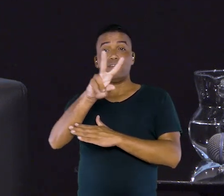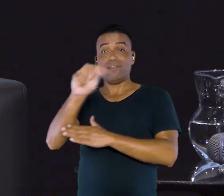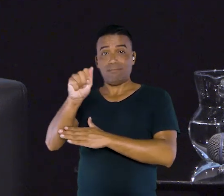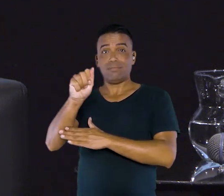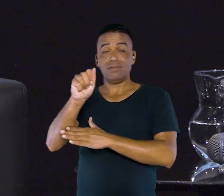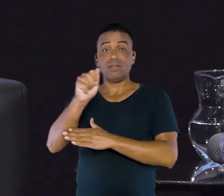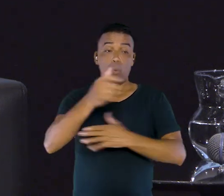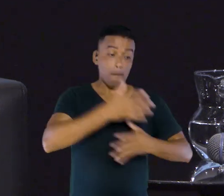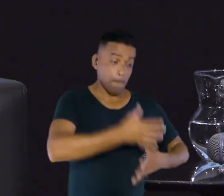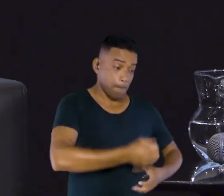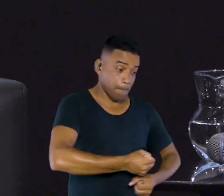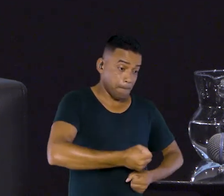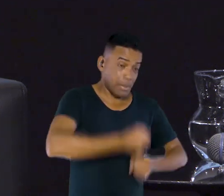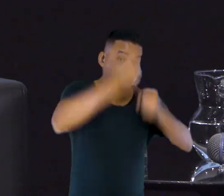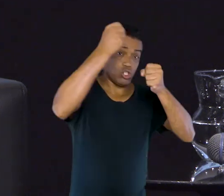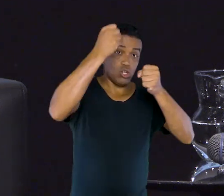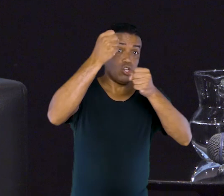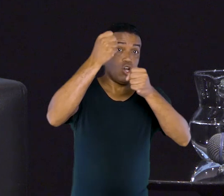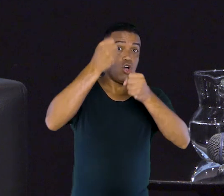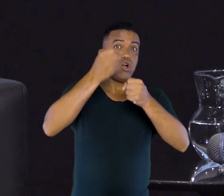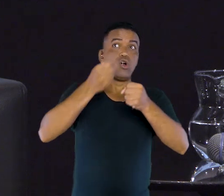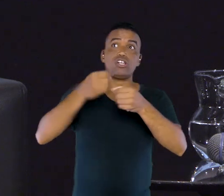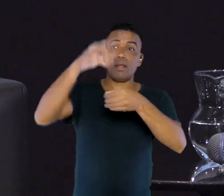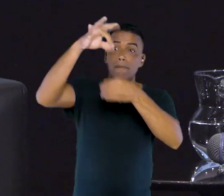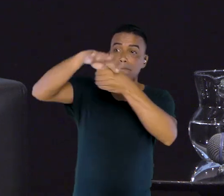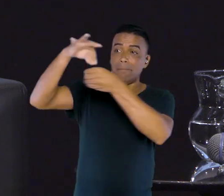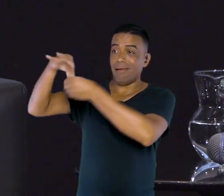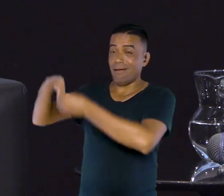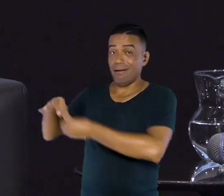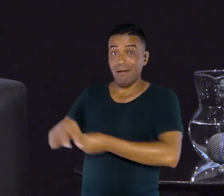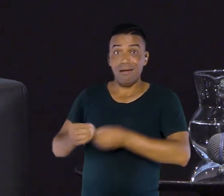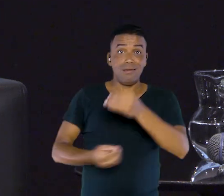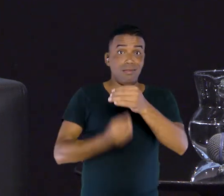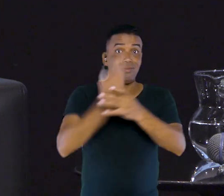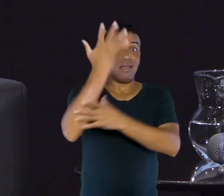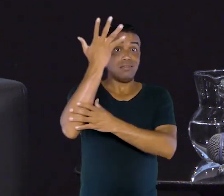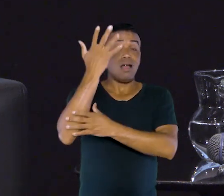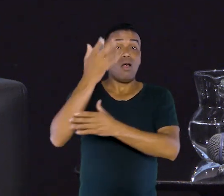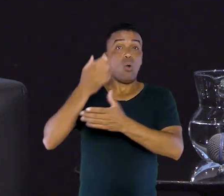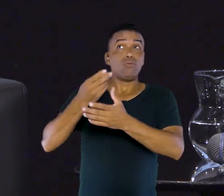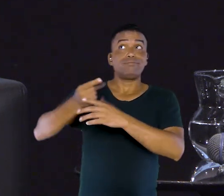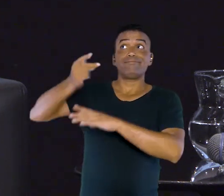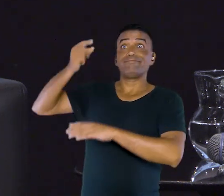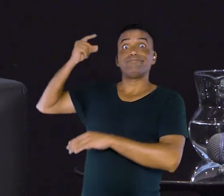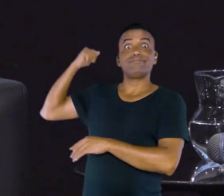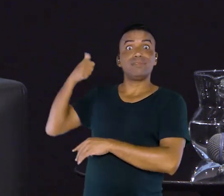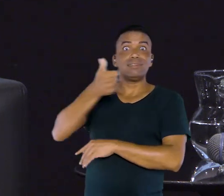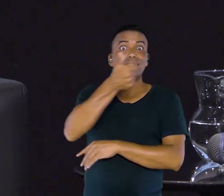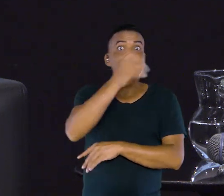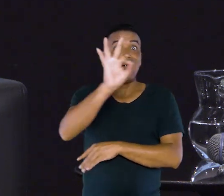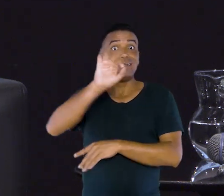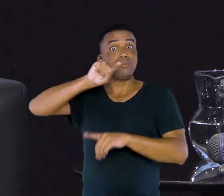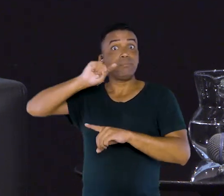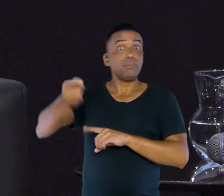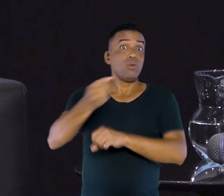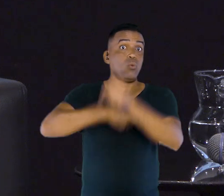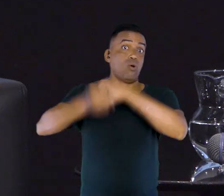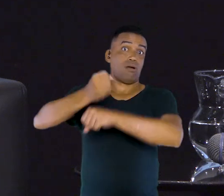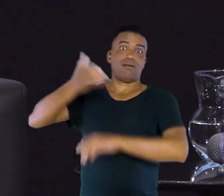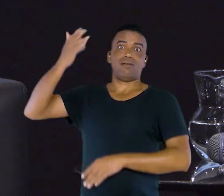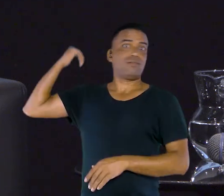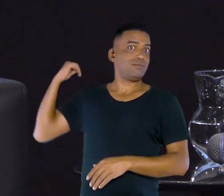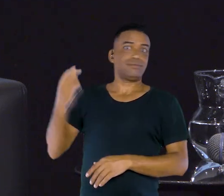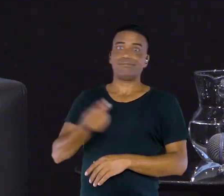ela já é cultivada, o parente da mandioca, pelo menos, há mais ou menos 10 mil anos. Então, é um sistema de conhecimento que é muito